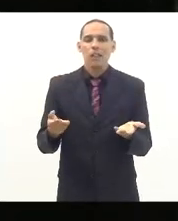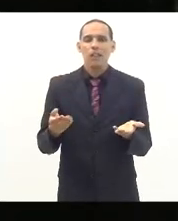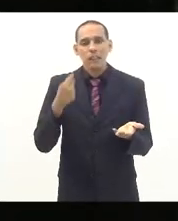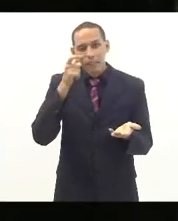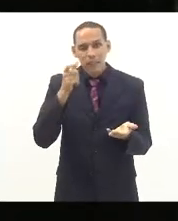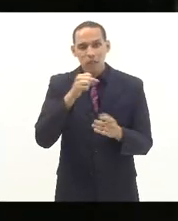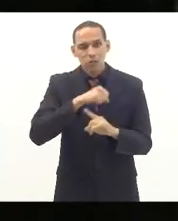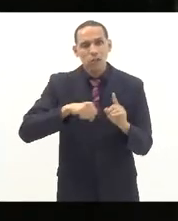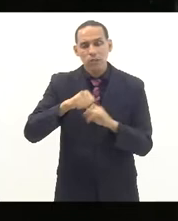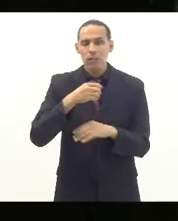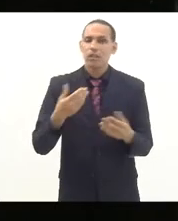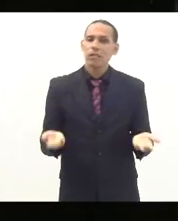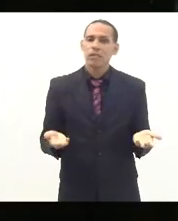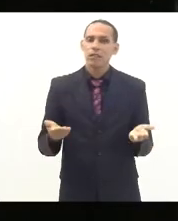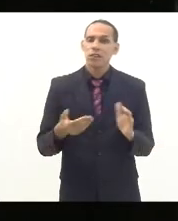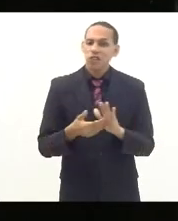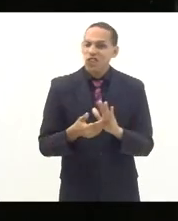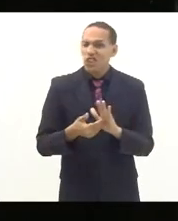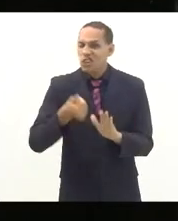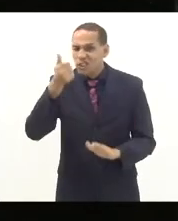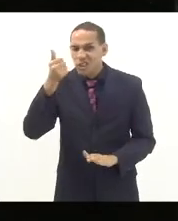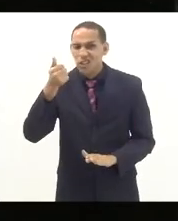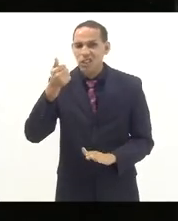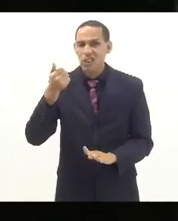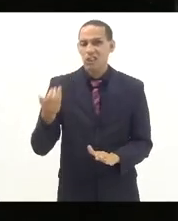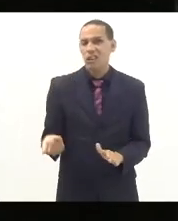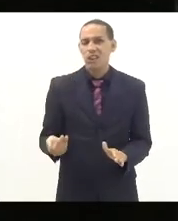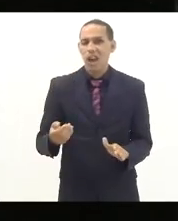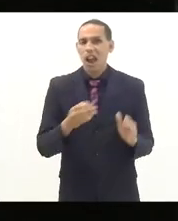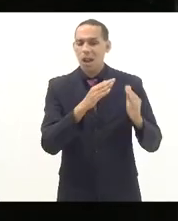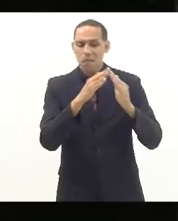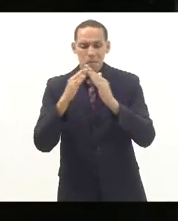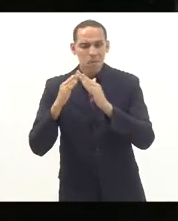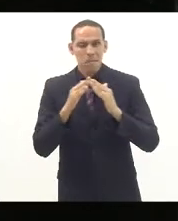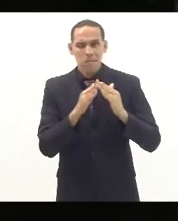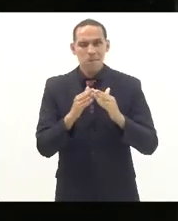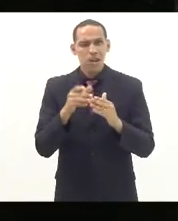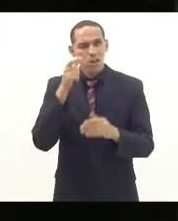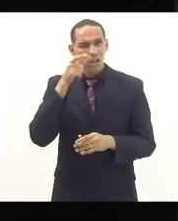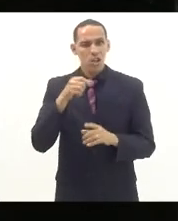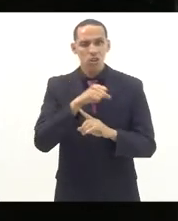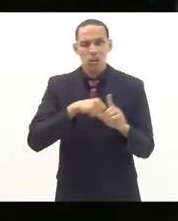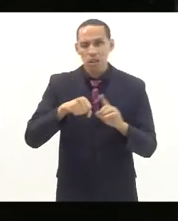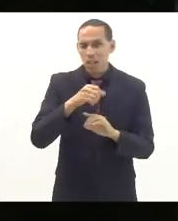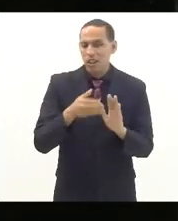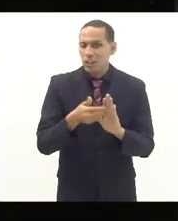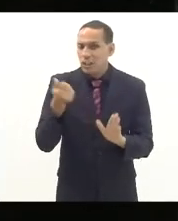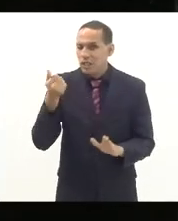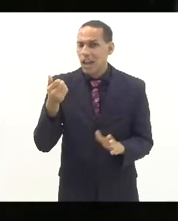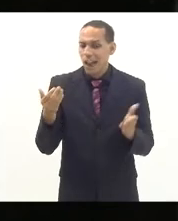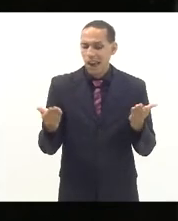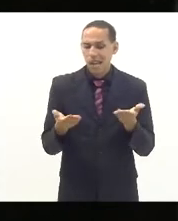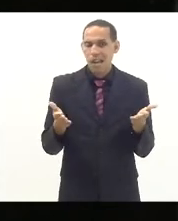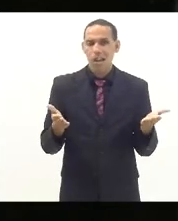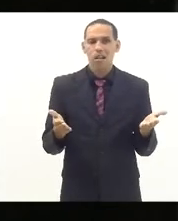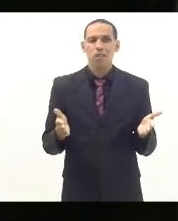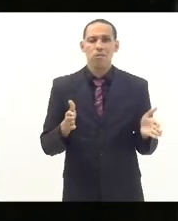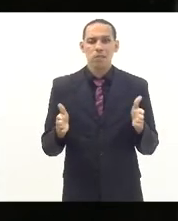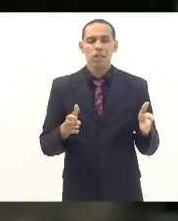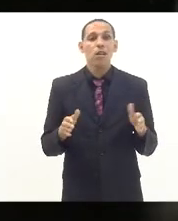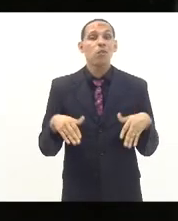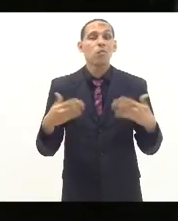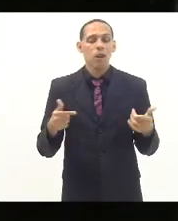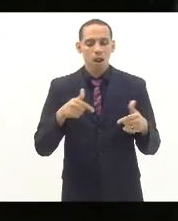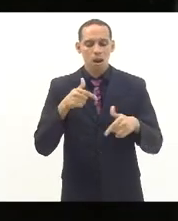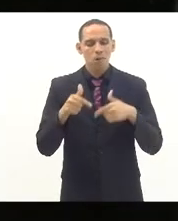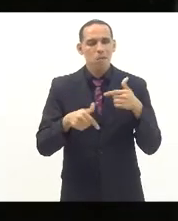social tão retirar a questão da habitação de interesse social e no momento e que o desemprego